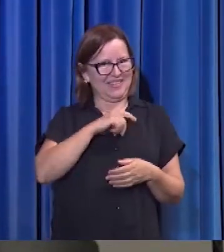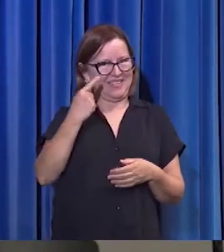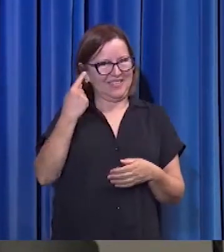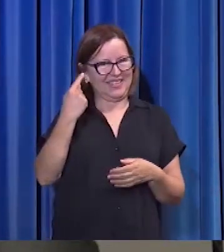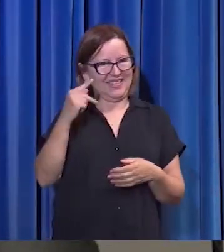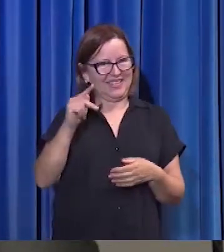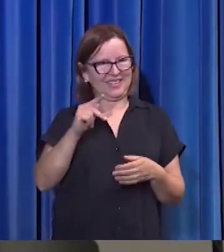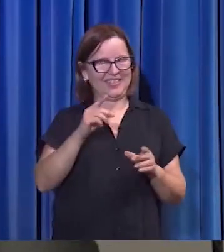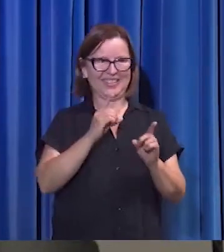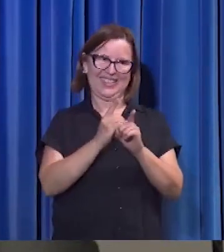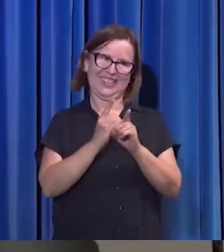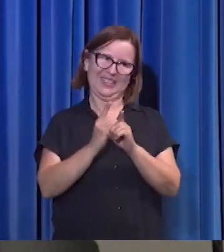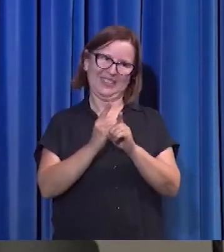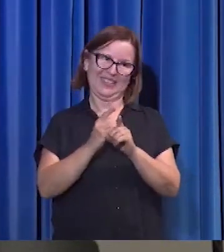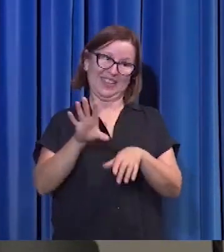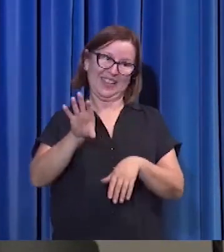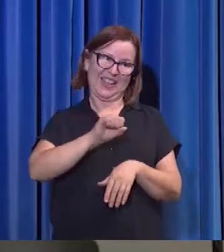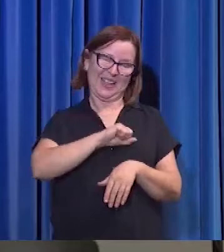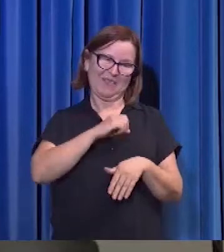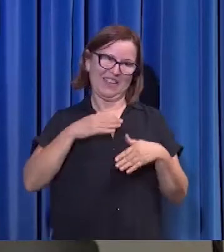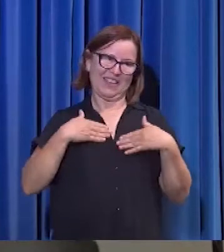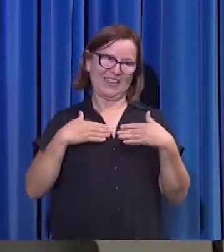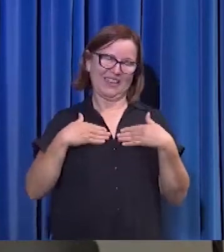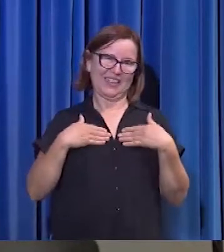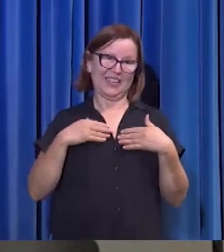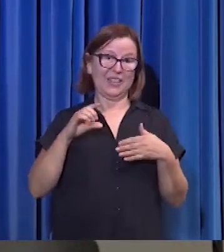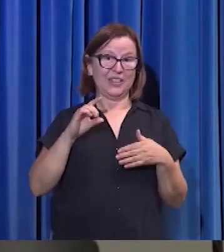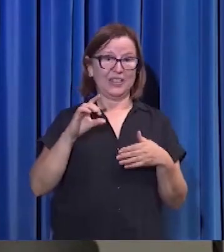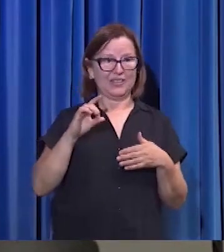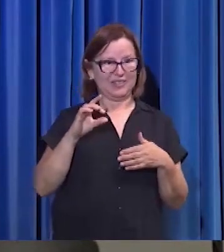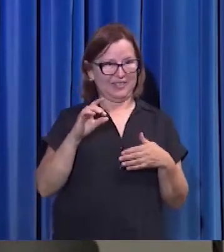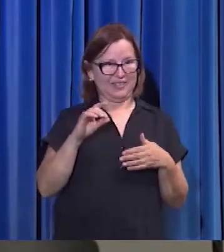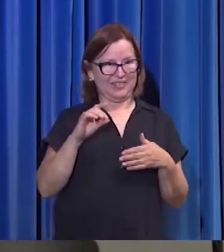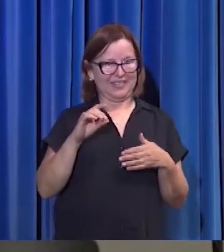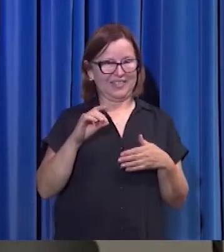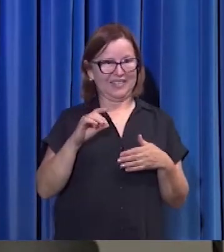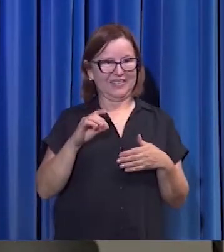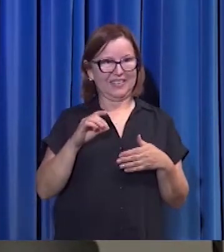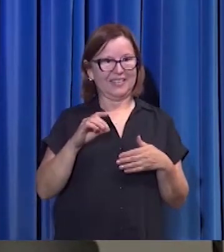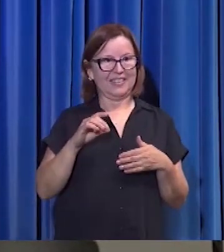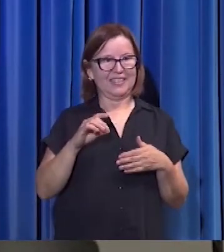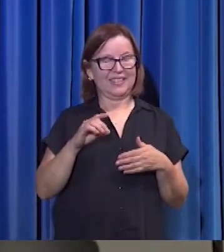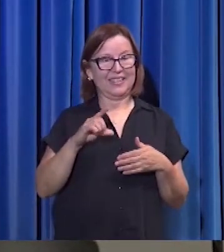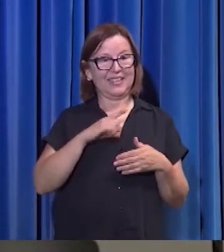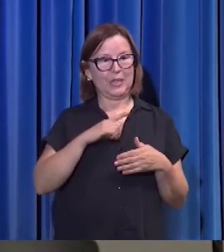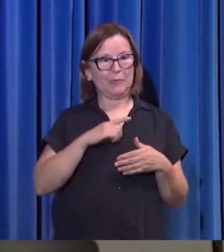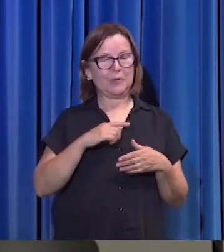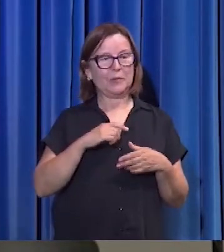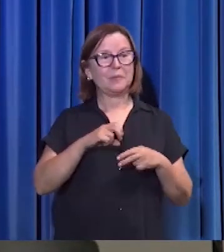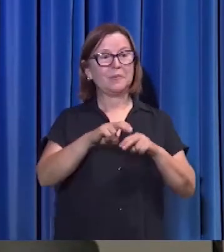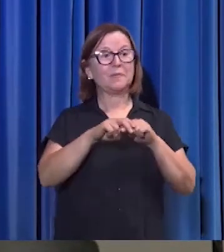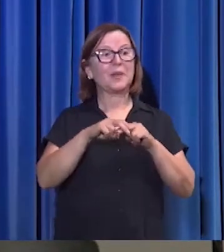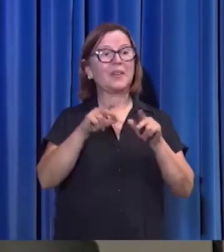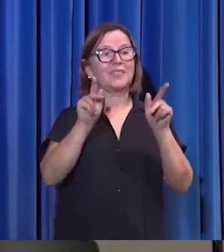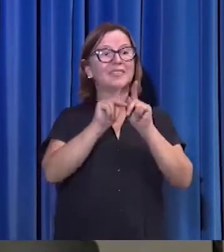discípulos. E amor e alegria só podem ser gerados porque temos paz.